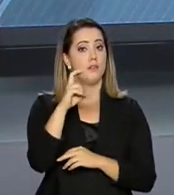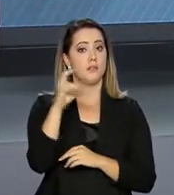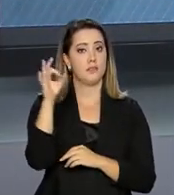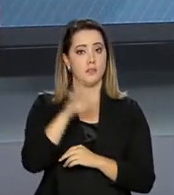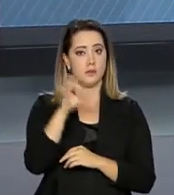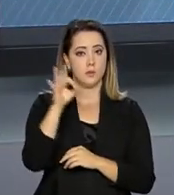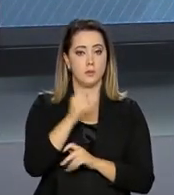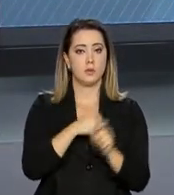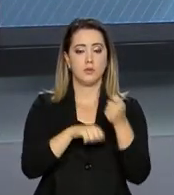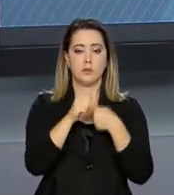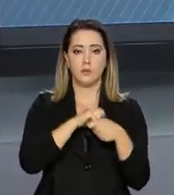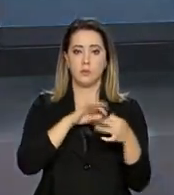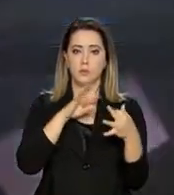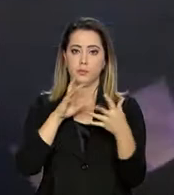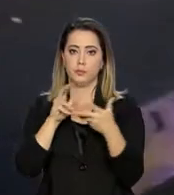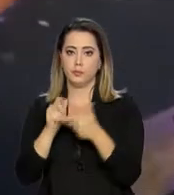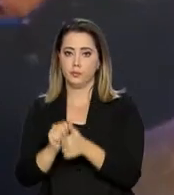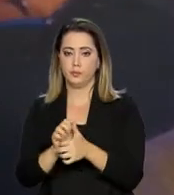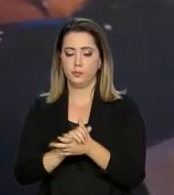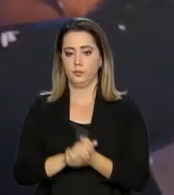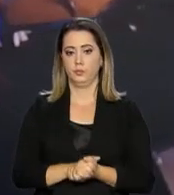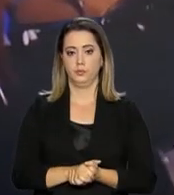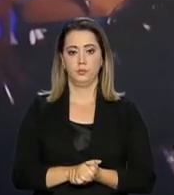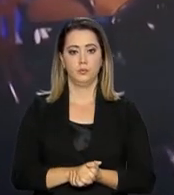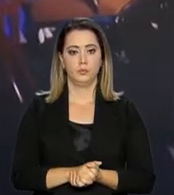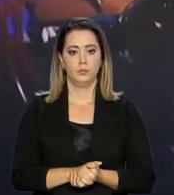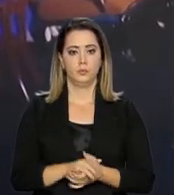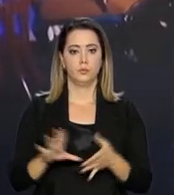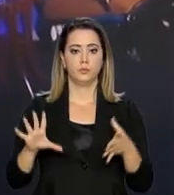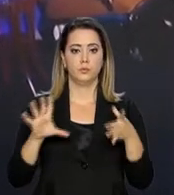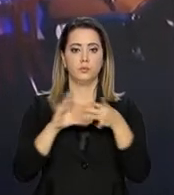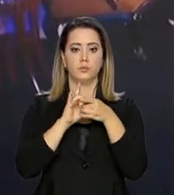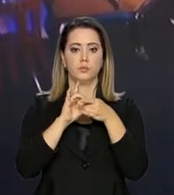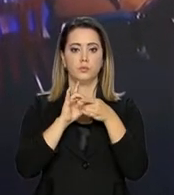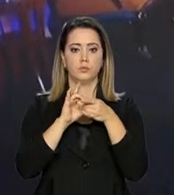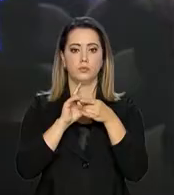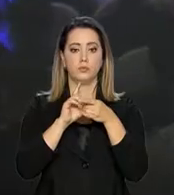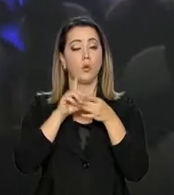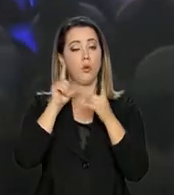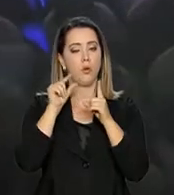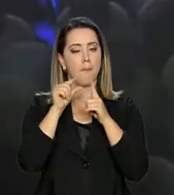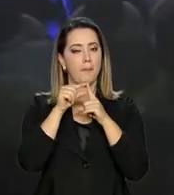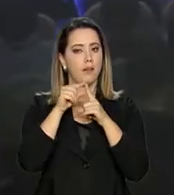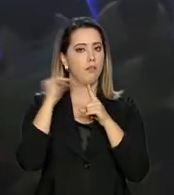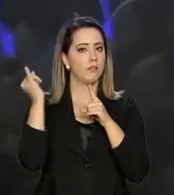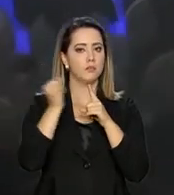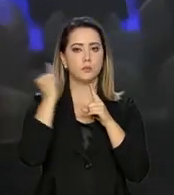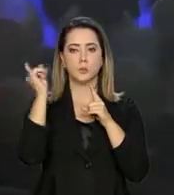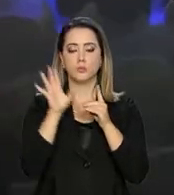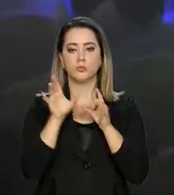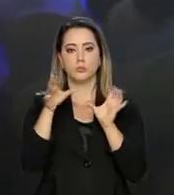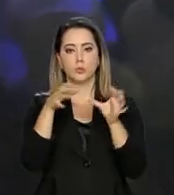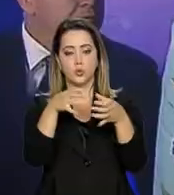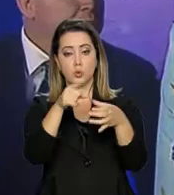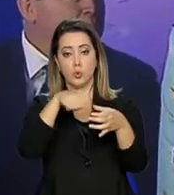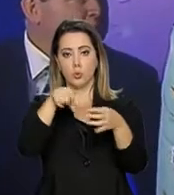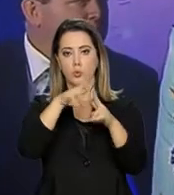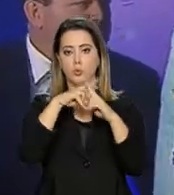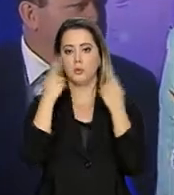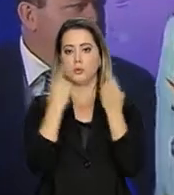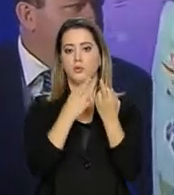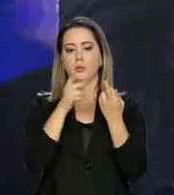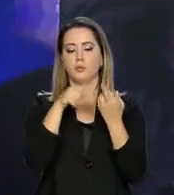mundial a parceria esta foi a palavra chave da 9ª cúpula do brics o